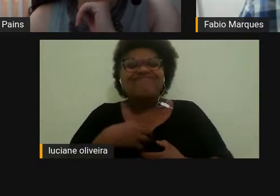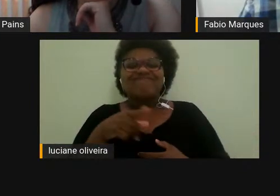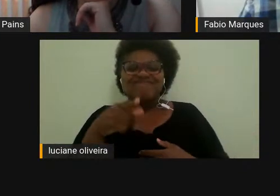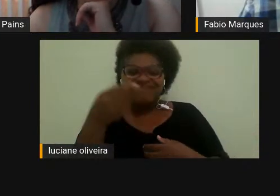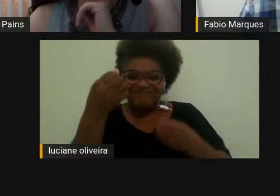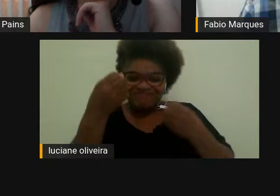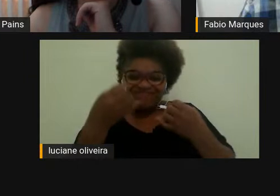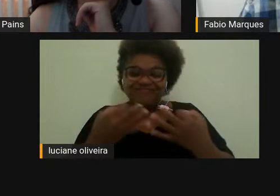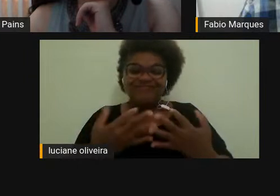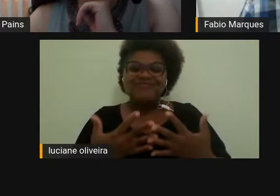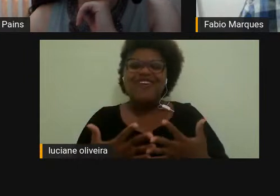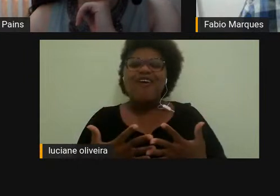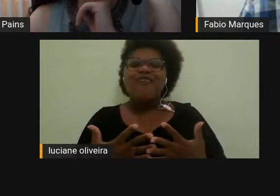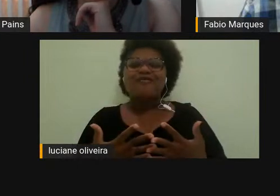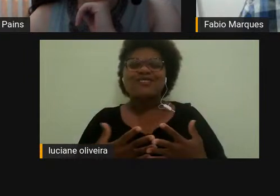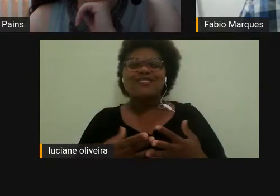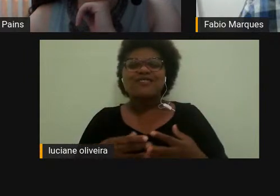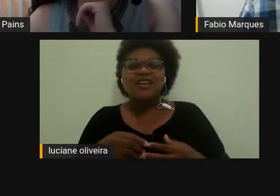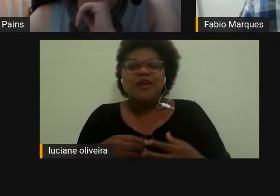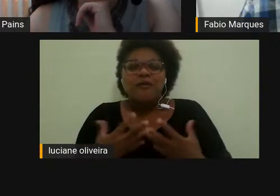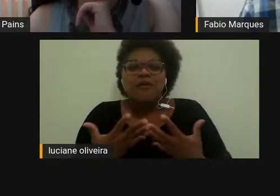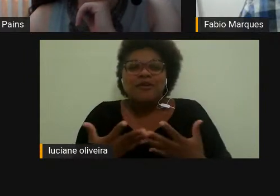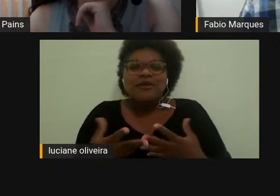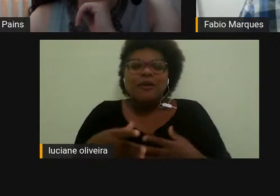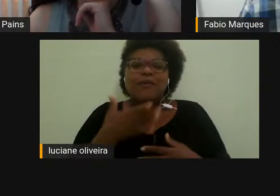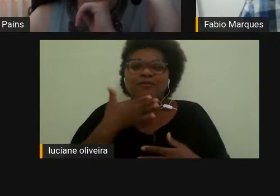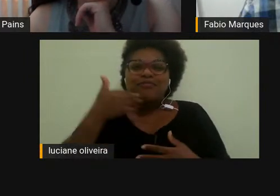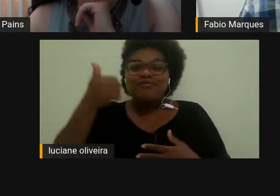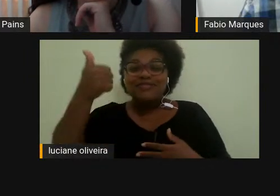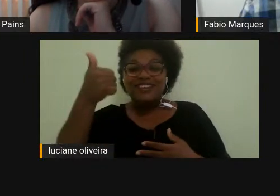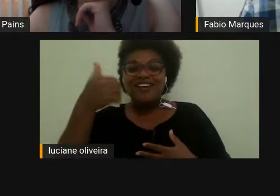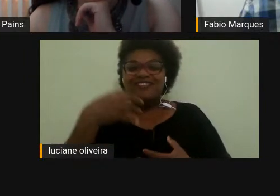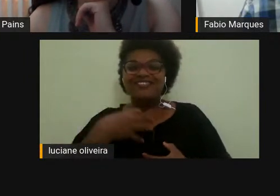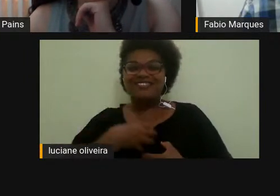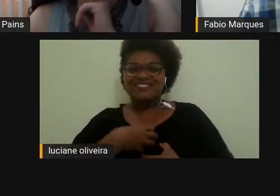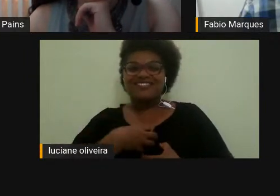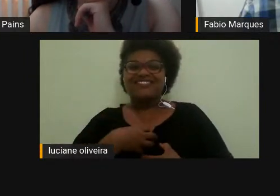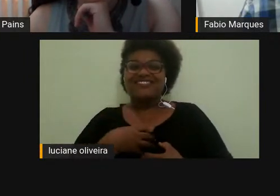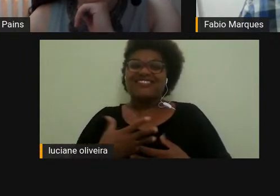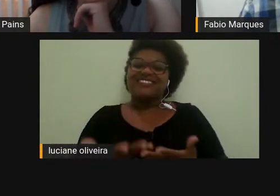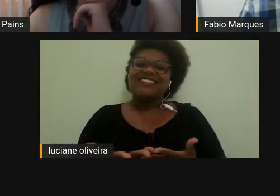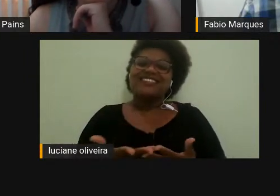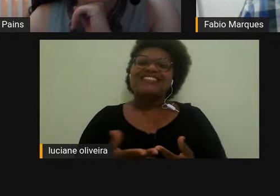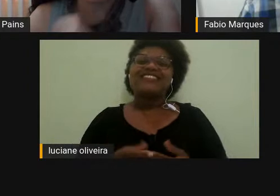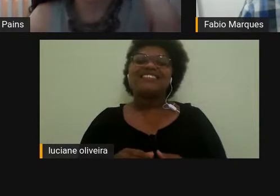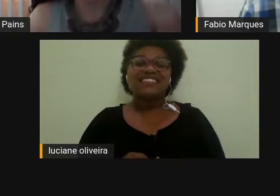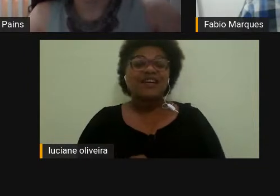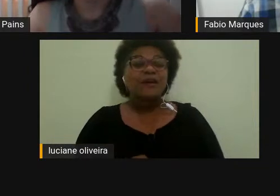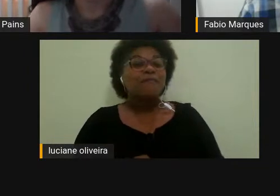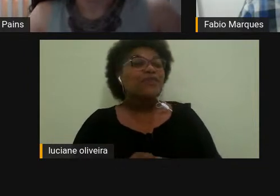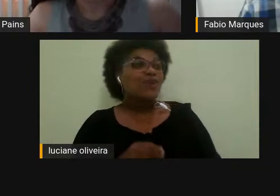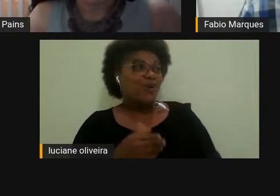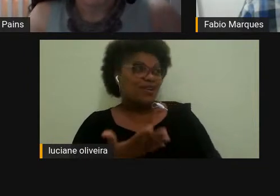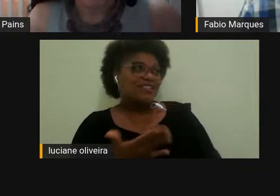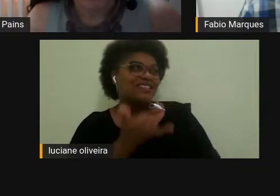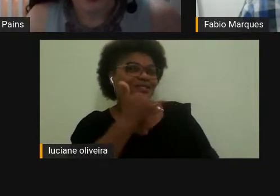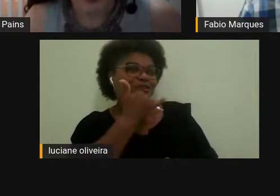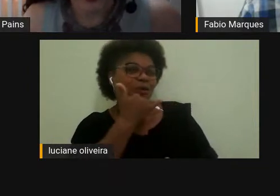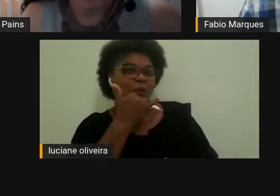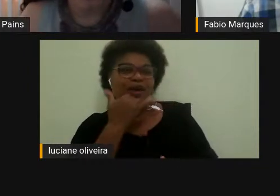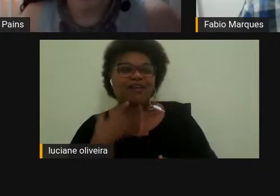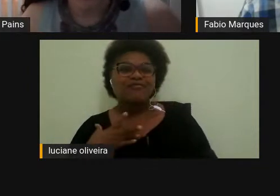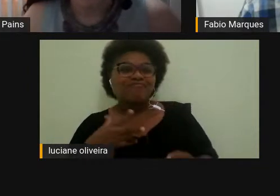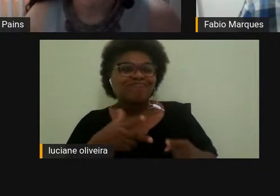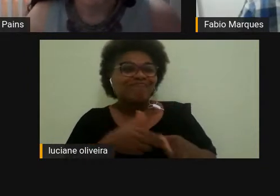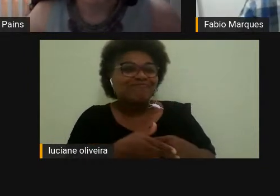sentido para não tentar ser um monte de problemas em relação a esse ano Olha só Olha desculpe interromper mas